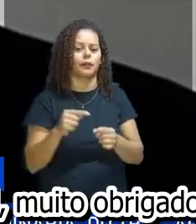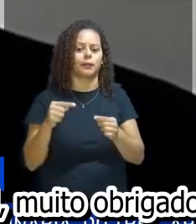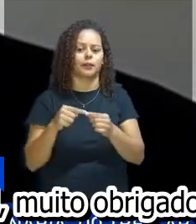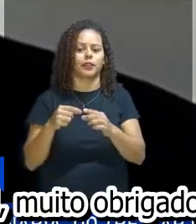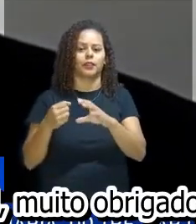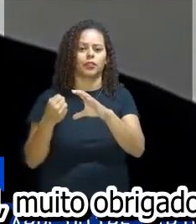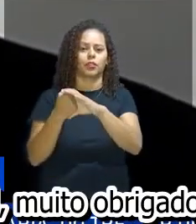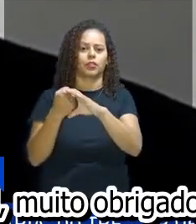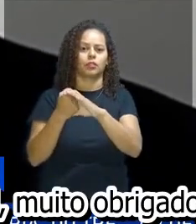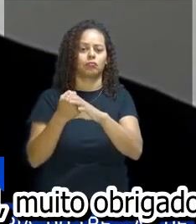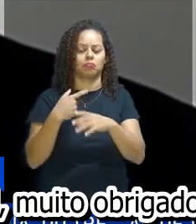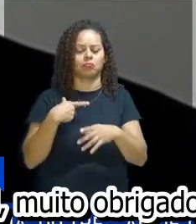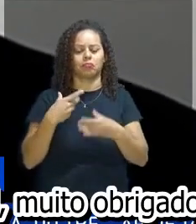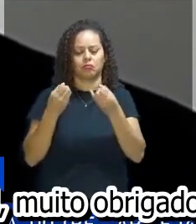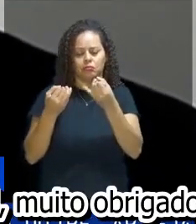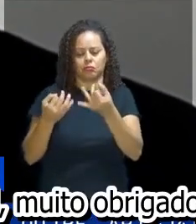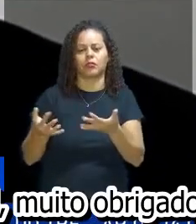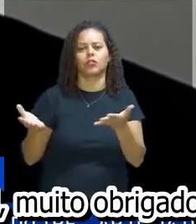São essas, tá,